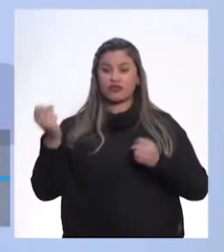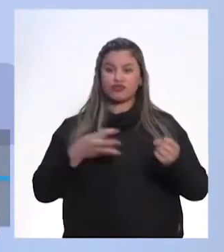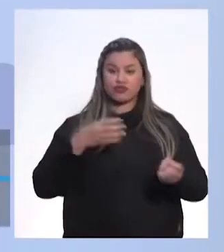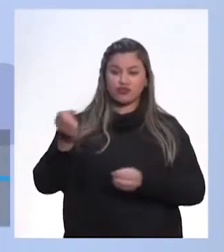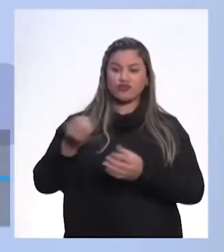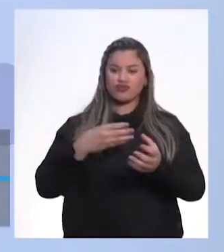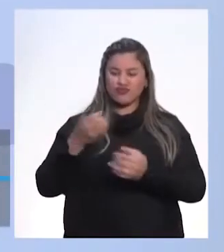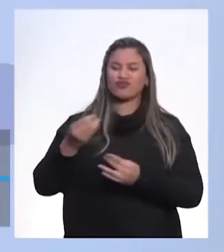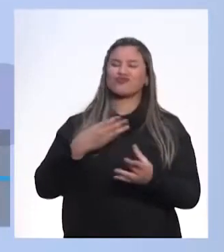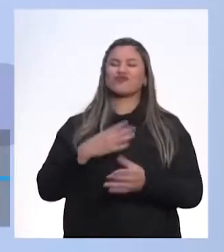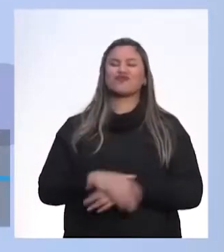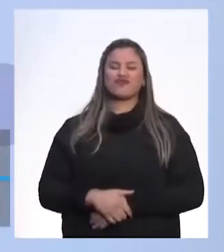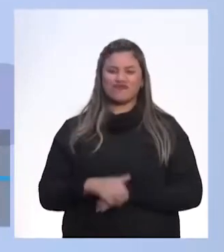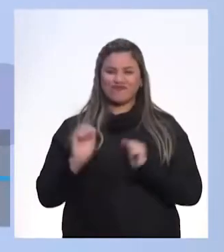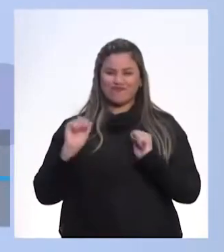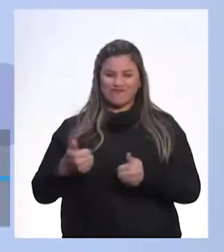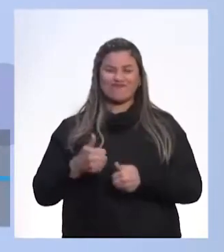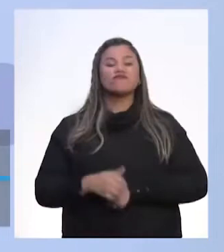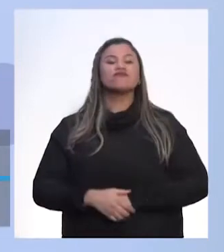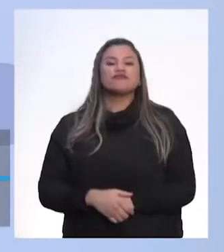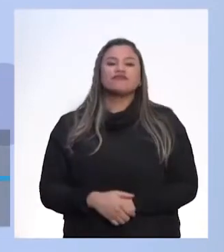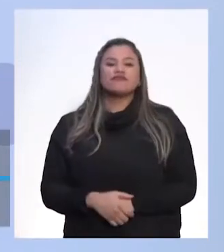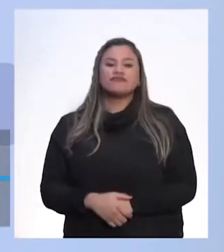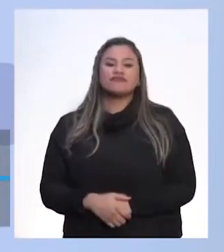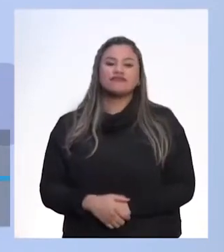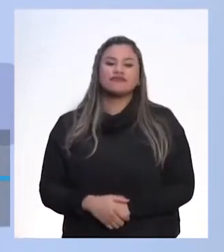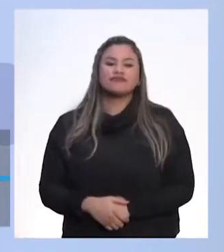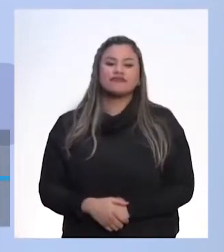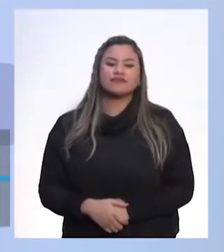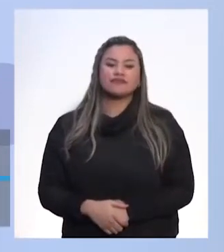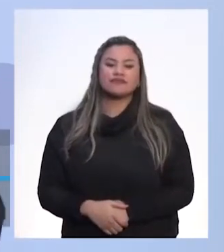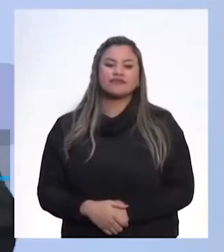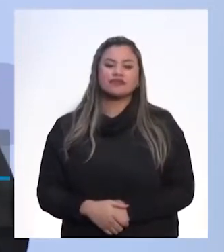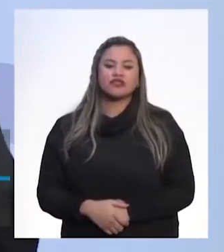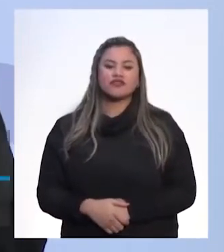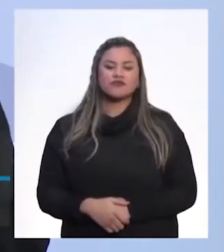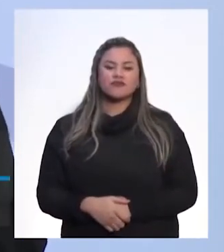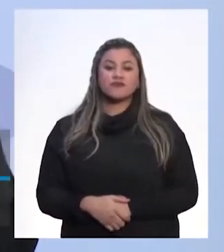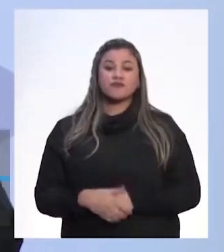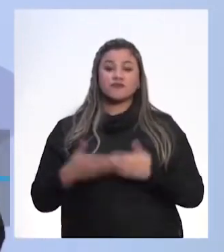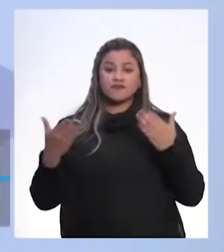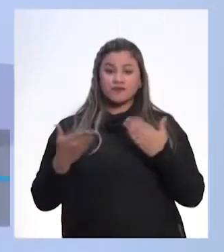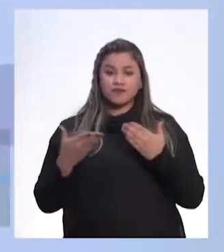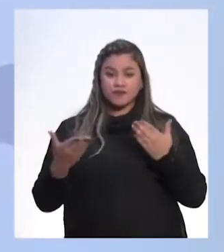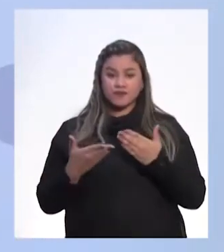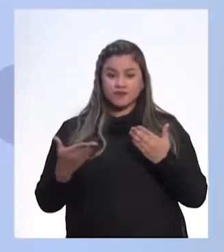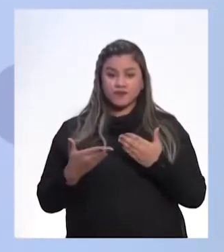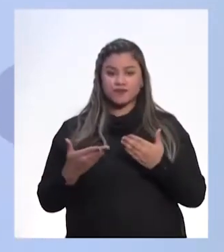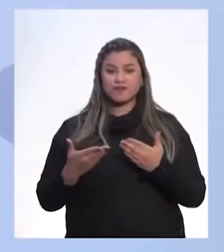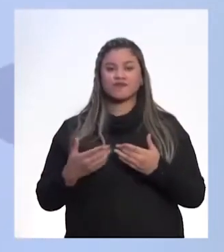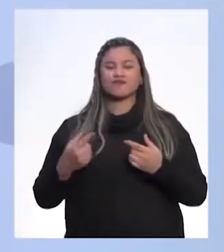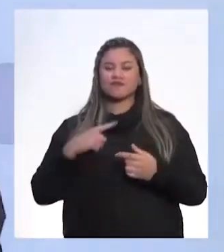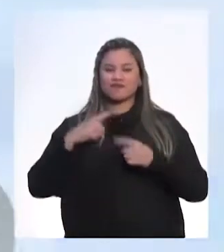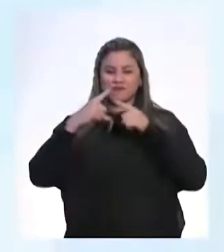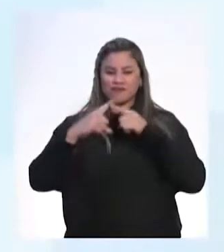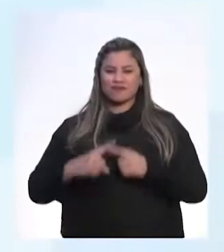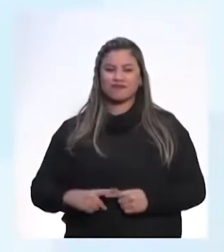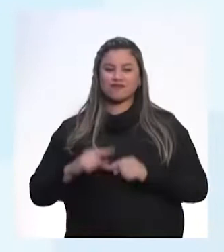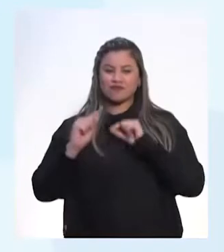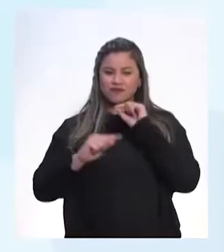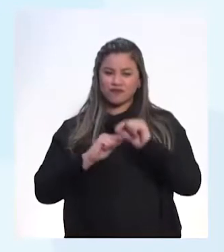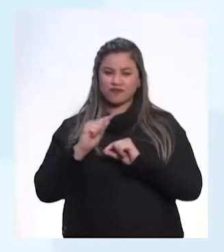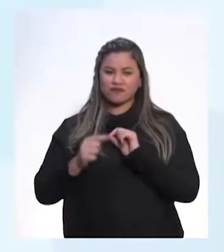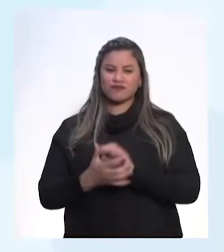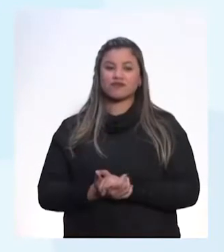últimas tendências, nas últimas novidades, tá bom? Olha só. Então, agora, vamos para um primeiro desafio nessa nossa aula.